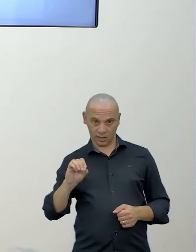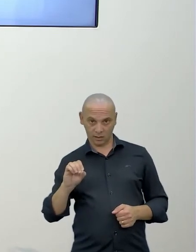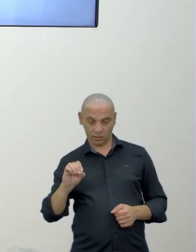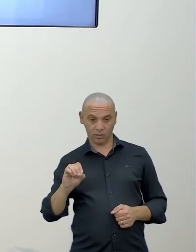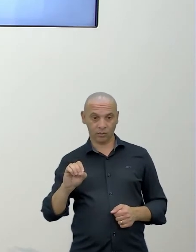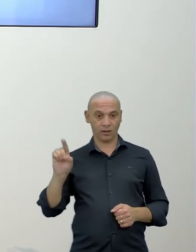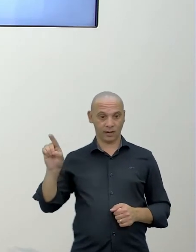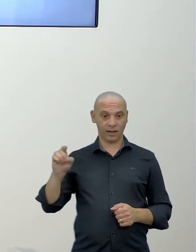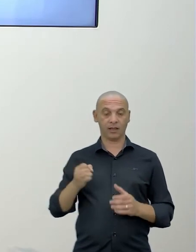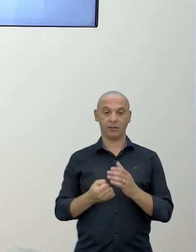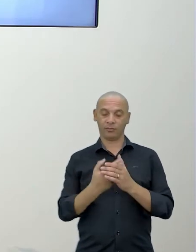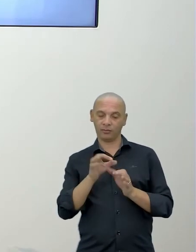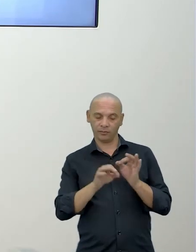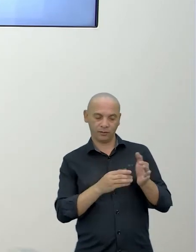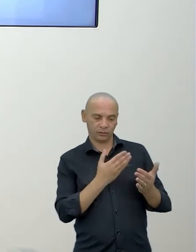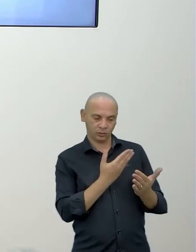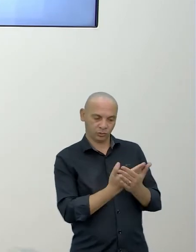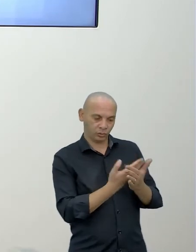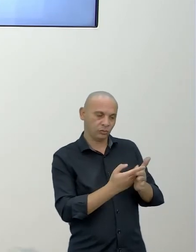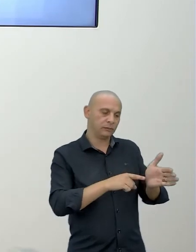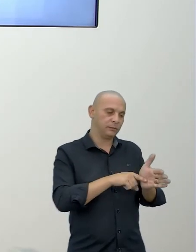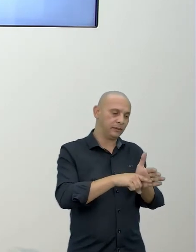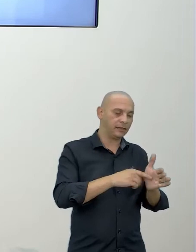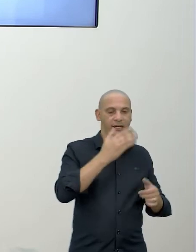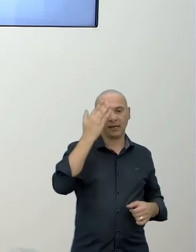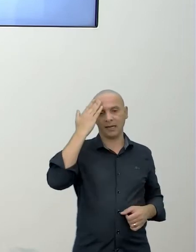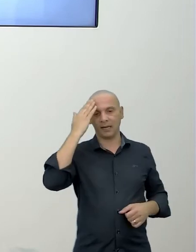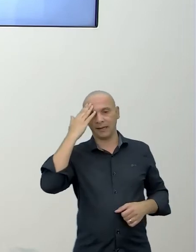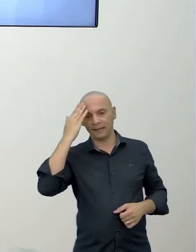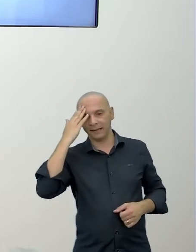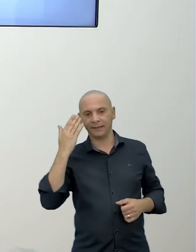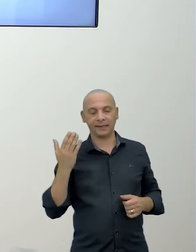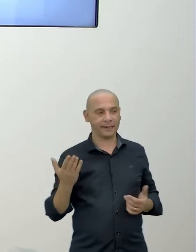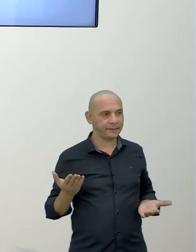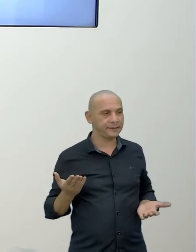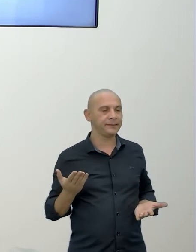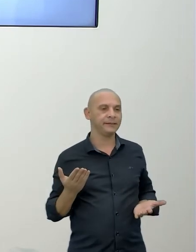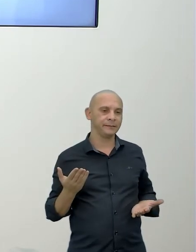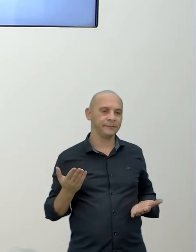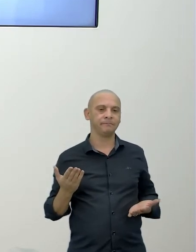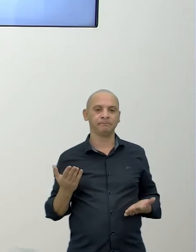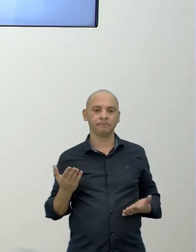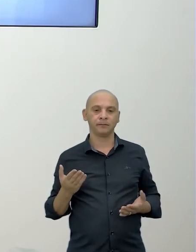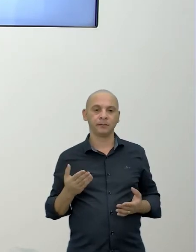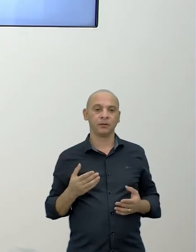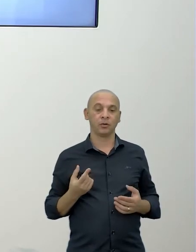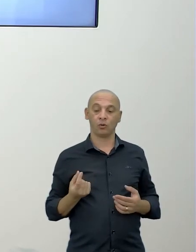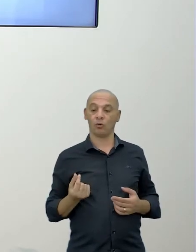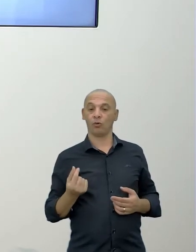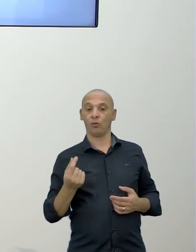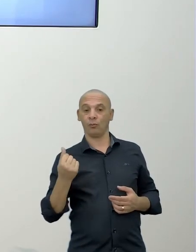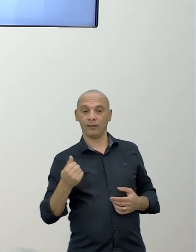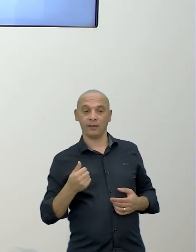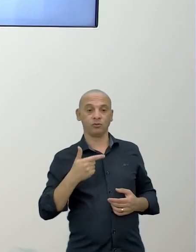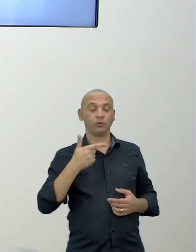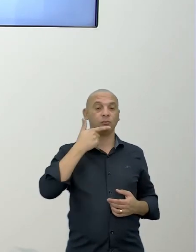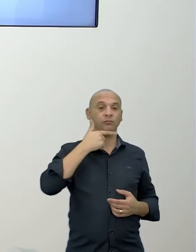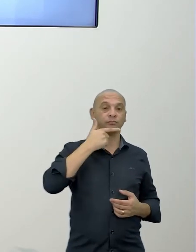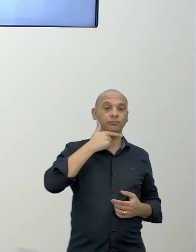amor de Deus, é só um exemplo. Então, eu, Fabiana e a Elô, produtora misteriosa, fizemos aqui um estudo de campo